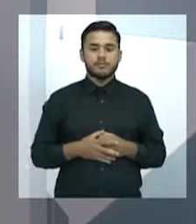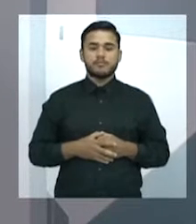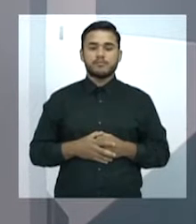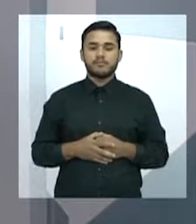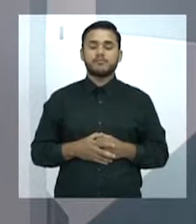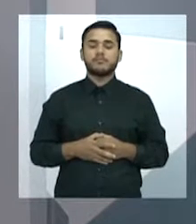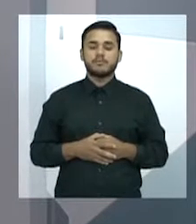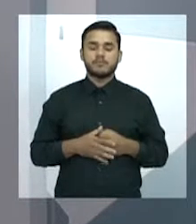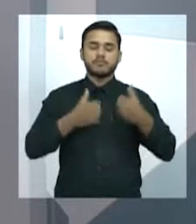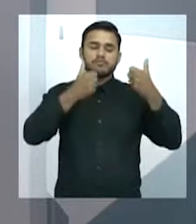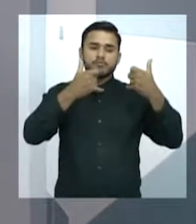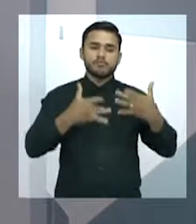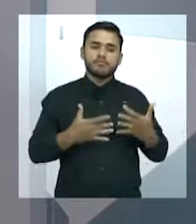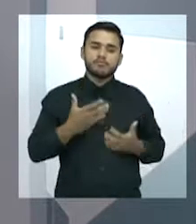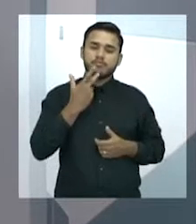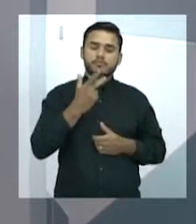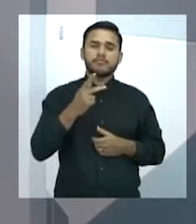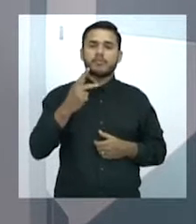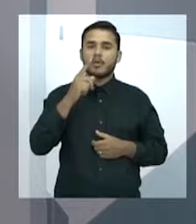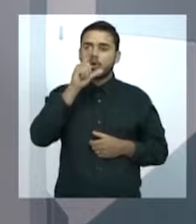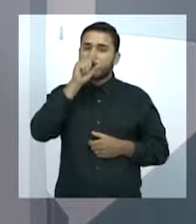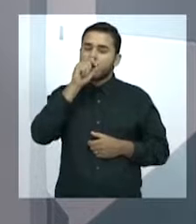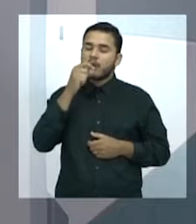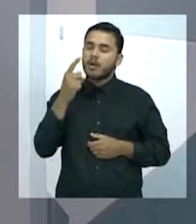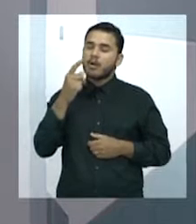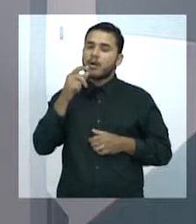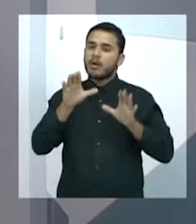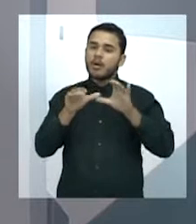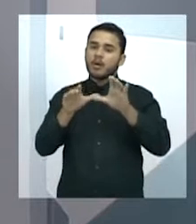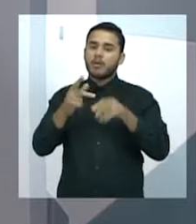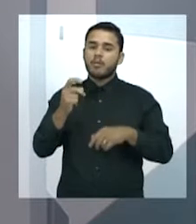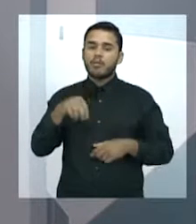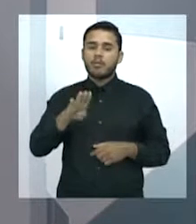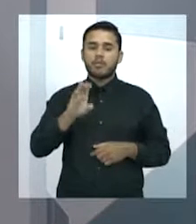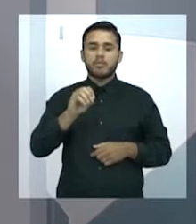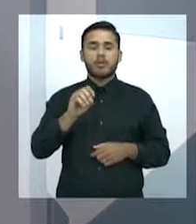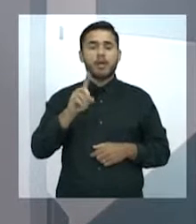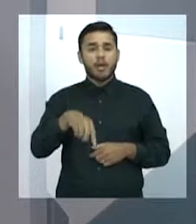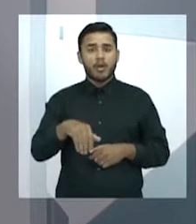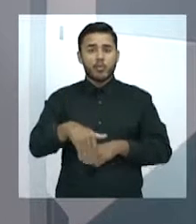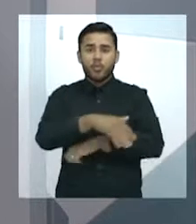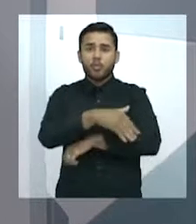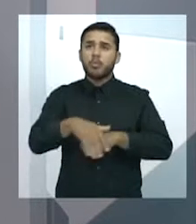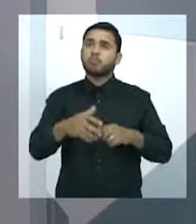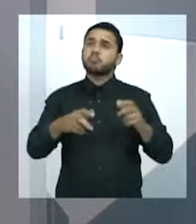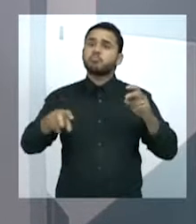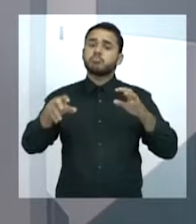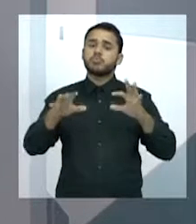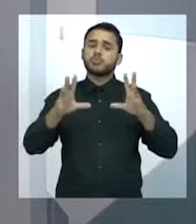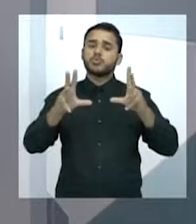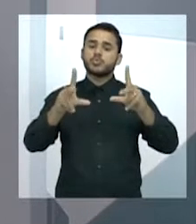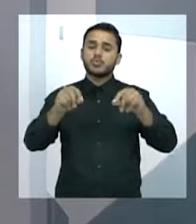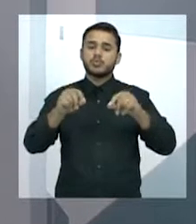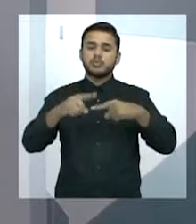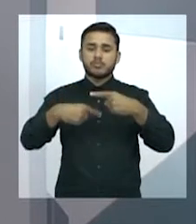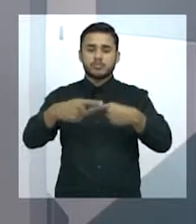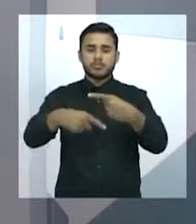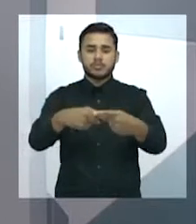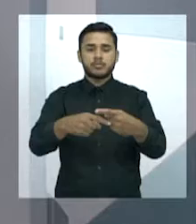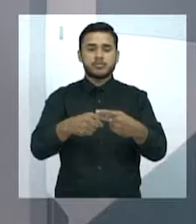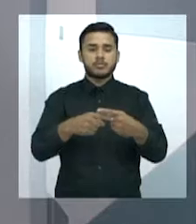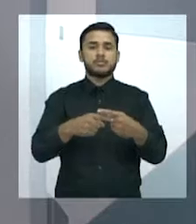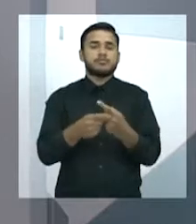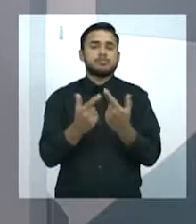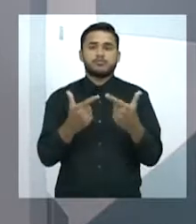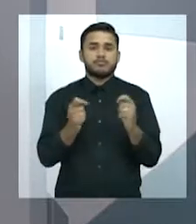Soares sobre essa questão dos pombos, e que são animais de rua, como ele falou, que estão se proliferando de forma